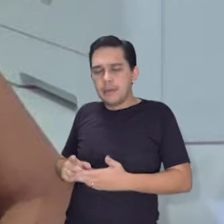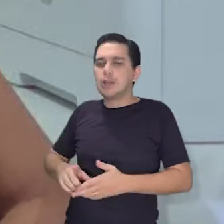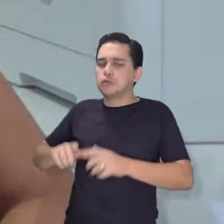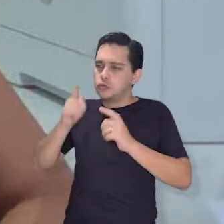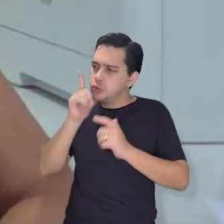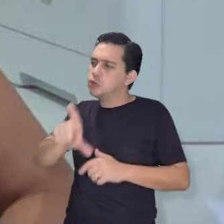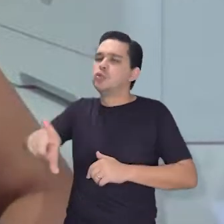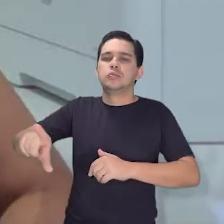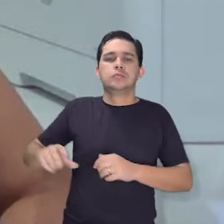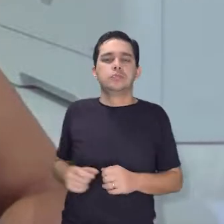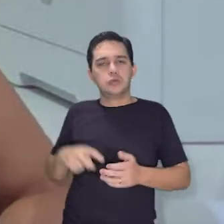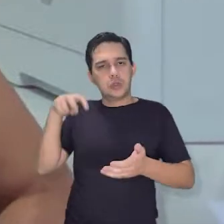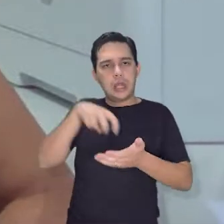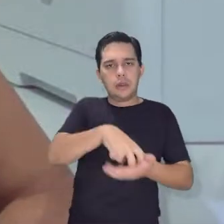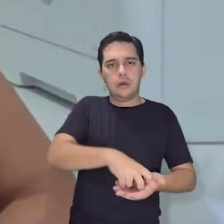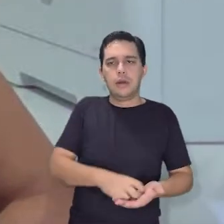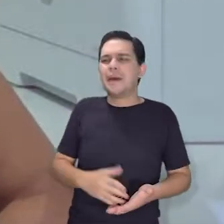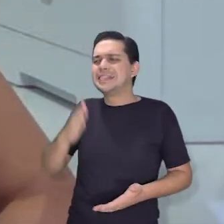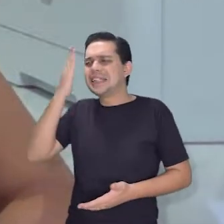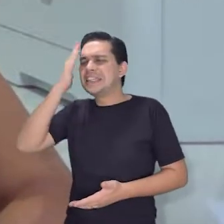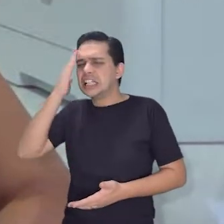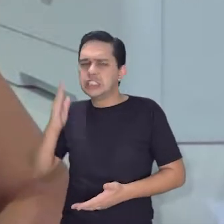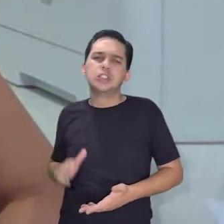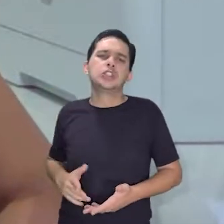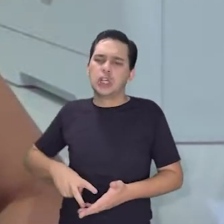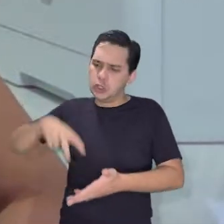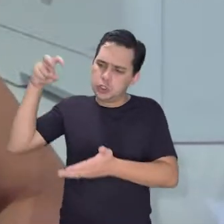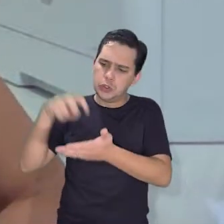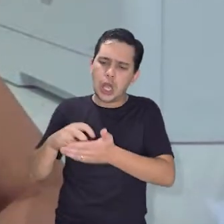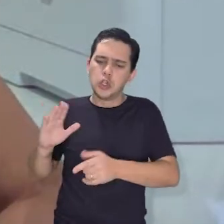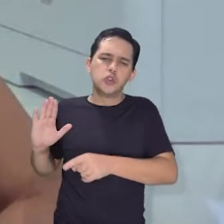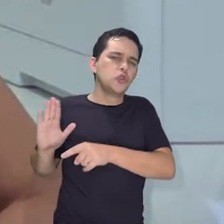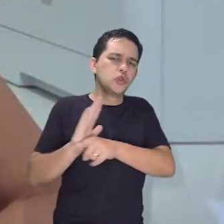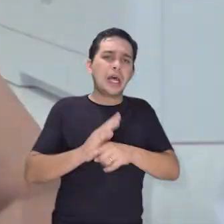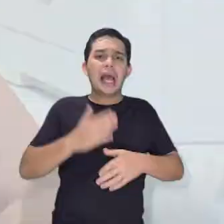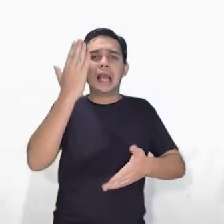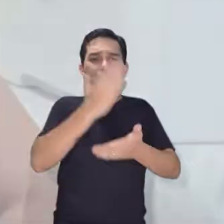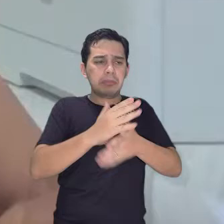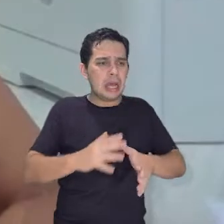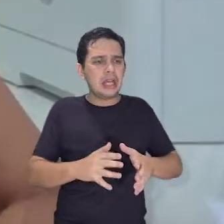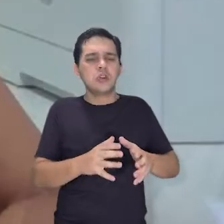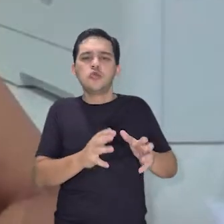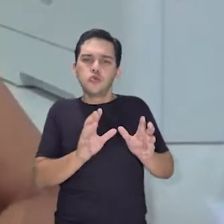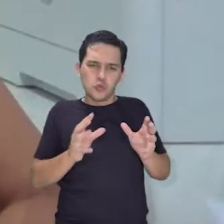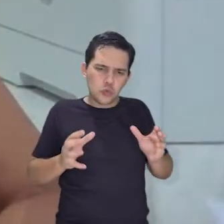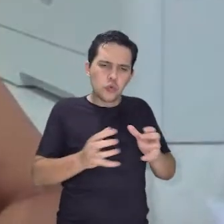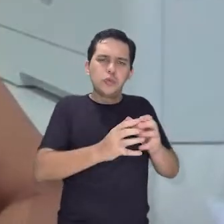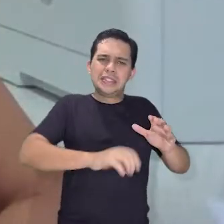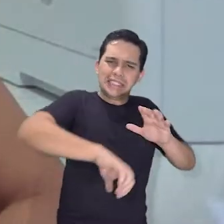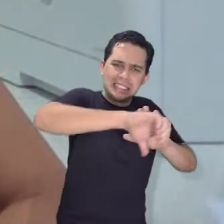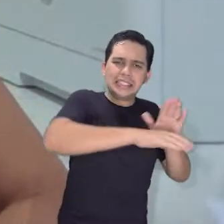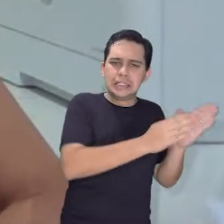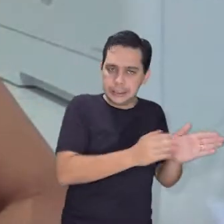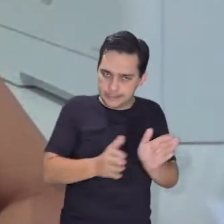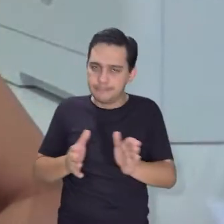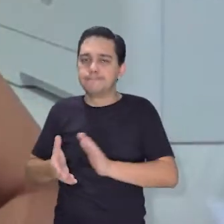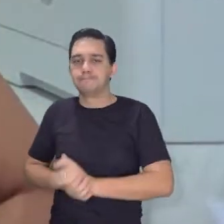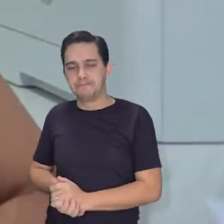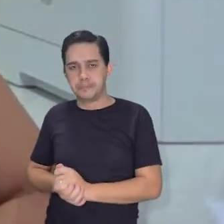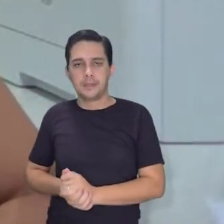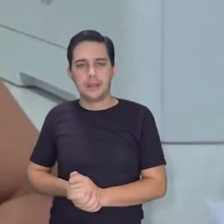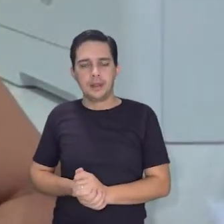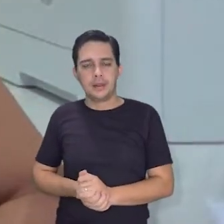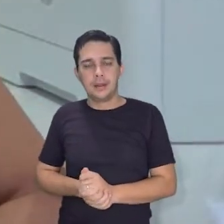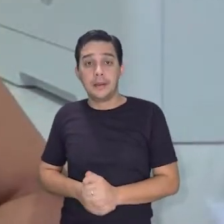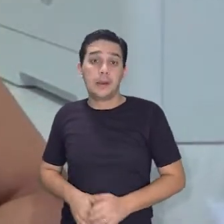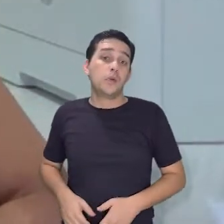condenatória é mais um passo importante no enfraquecimento desses grupos criminosos. Inicialmente, o Ministério Público atuou na